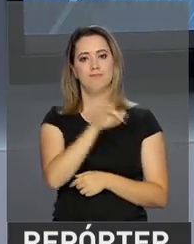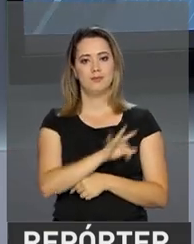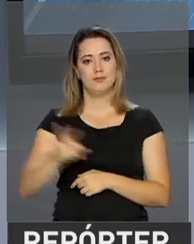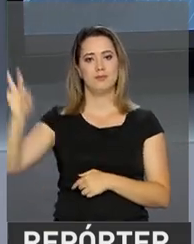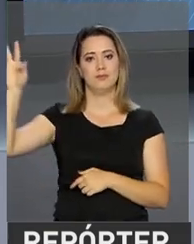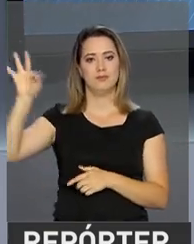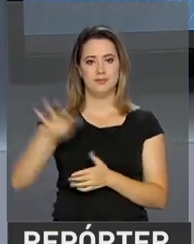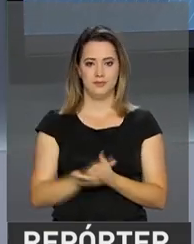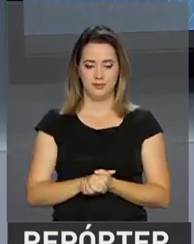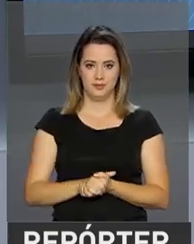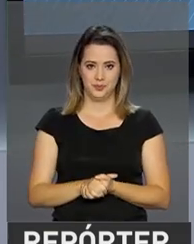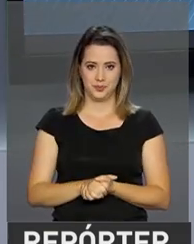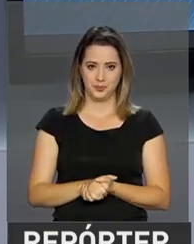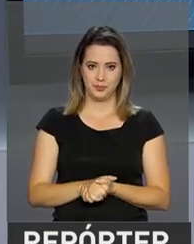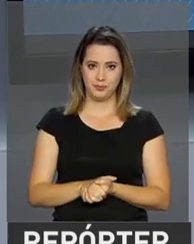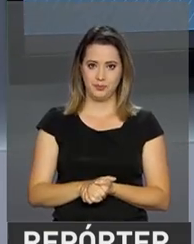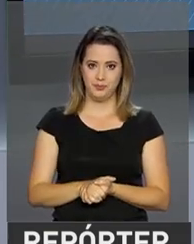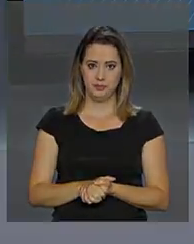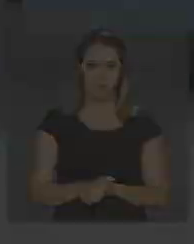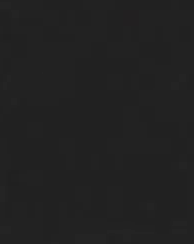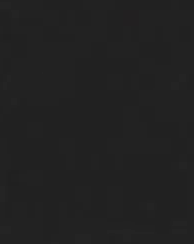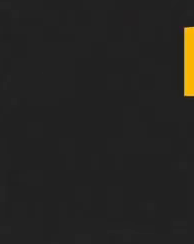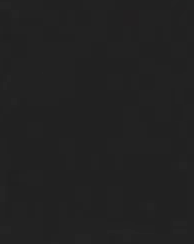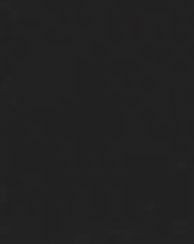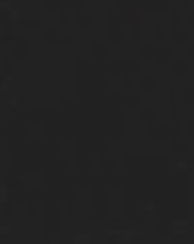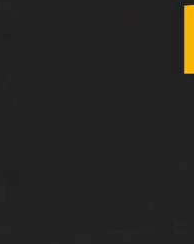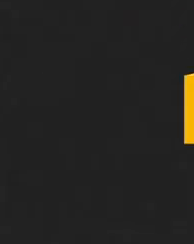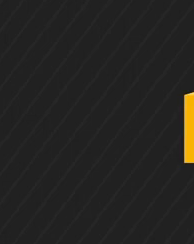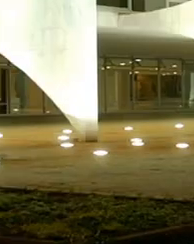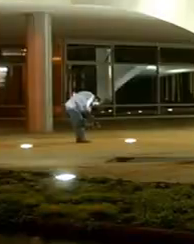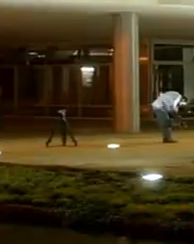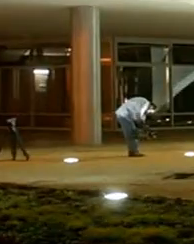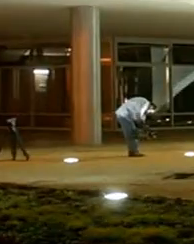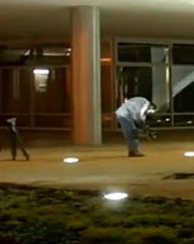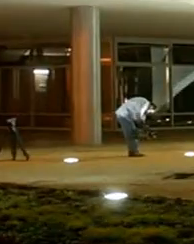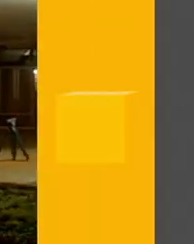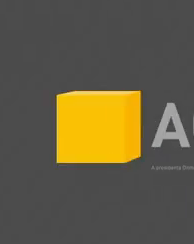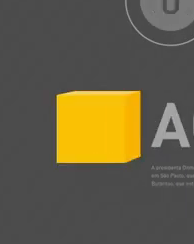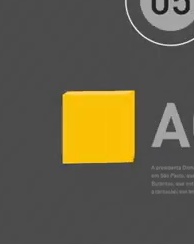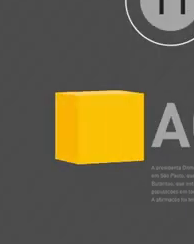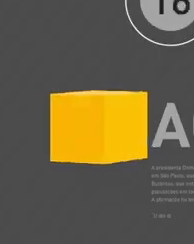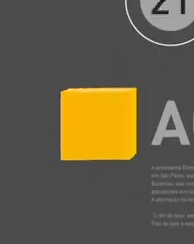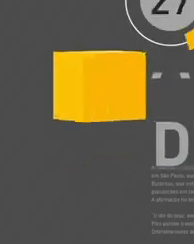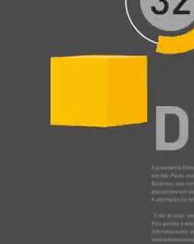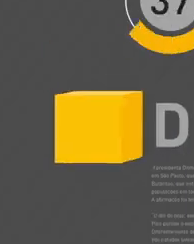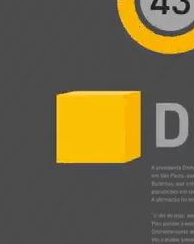a TV do Governo Federal.